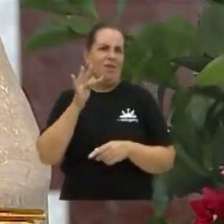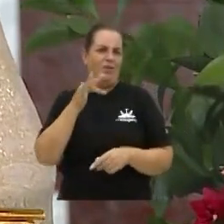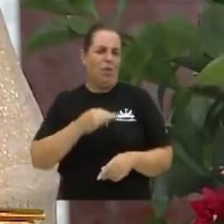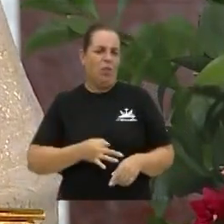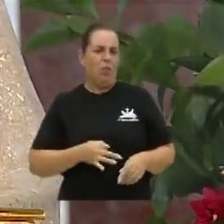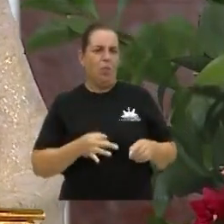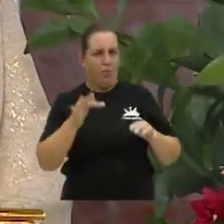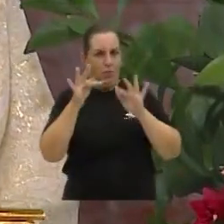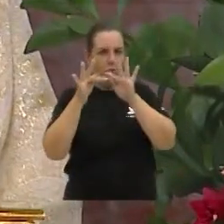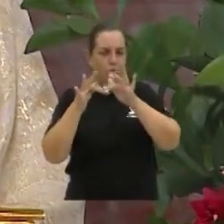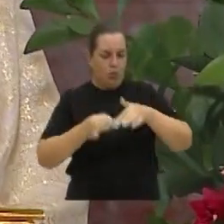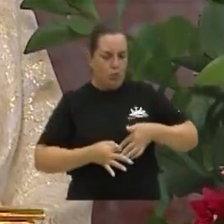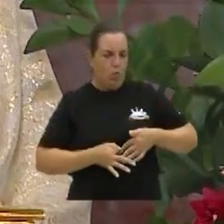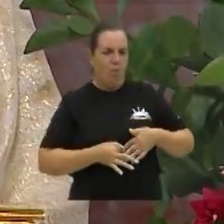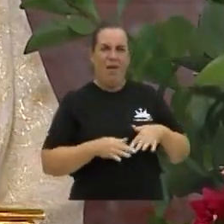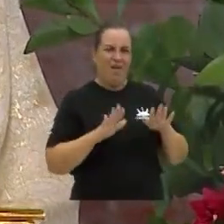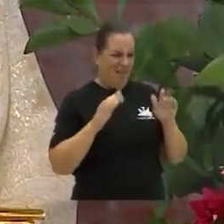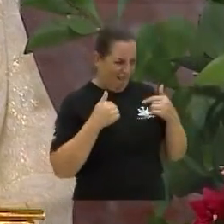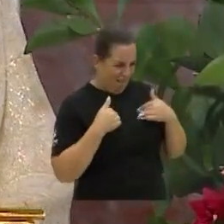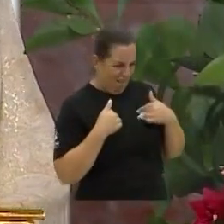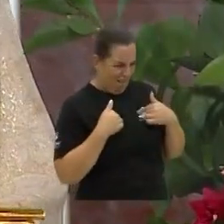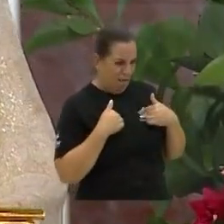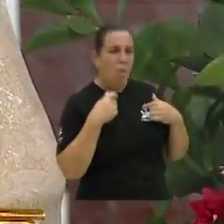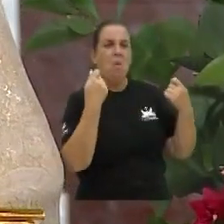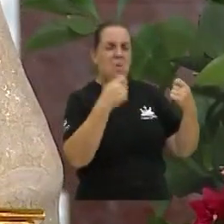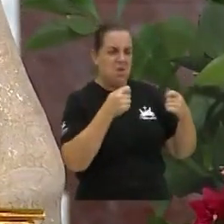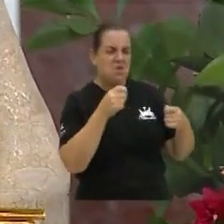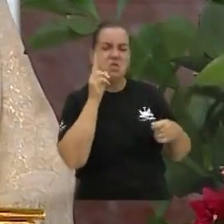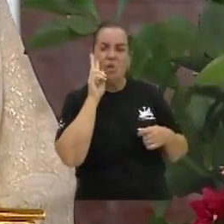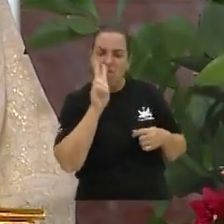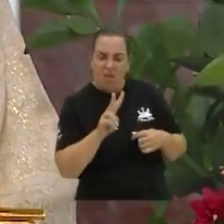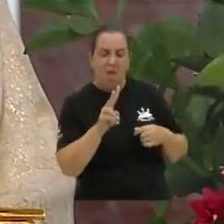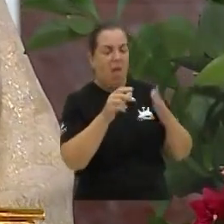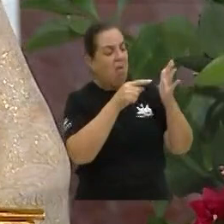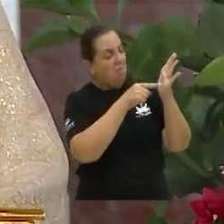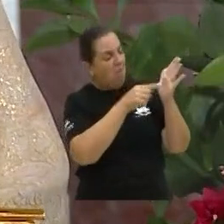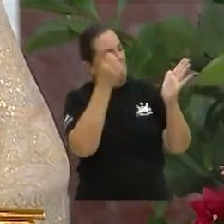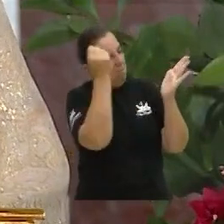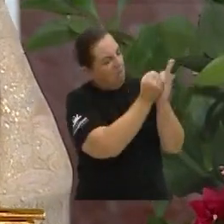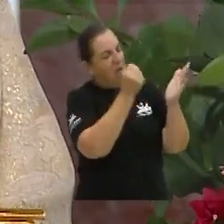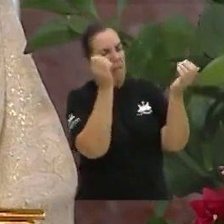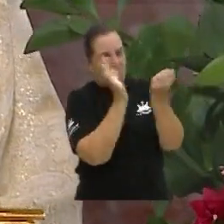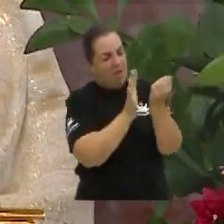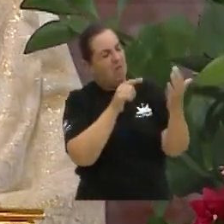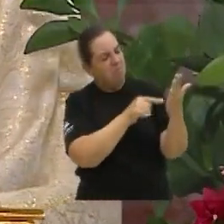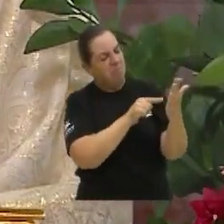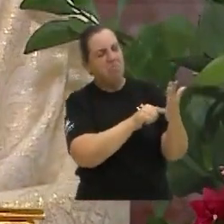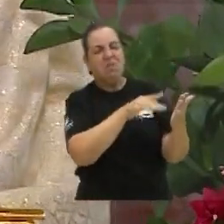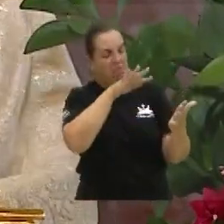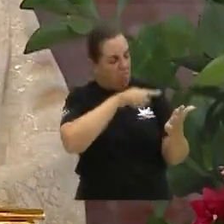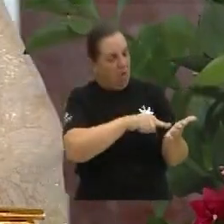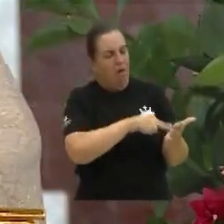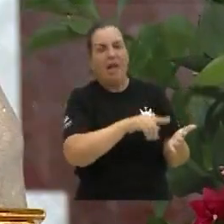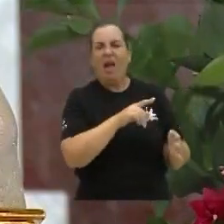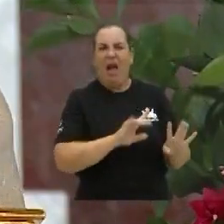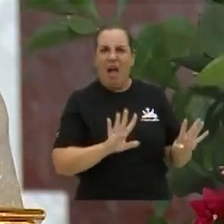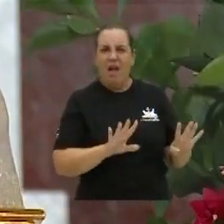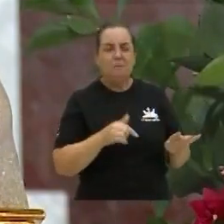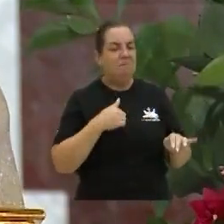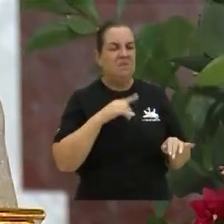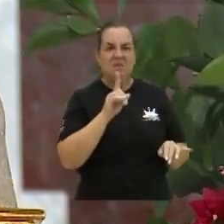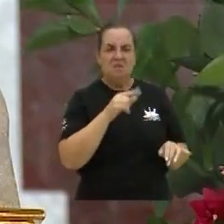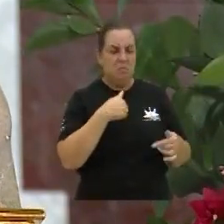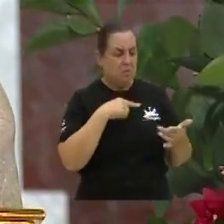disse-lhes: se eu não vir a marca dos pregos em suas mãos, se eu não